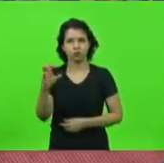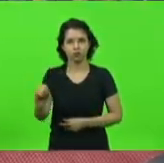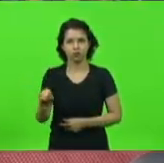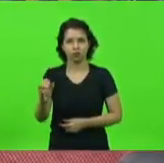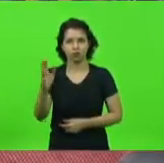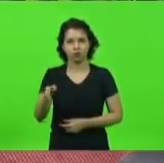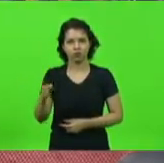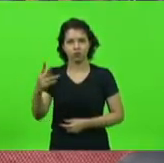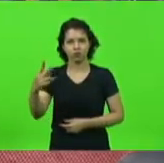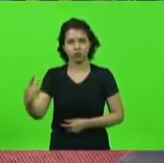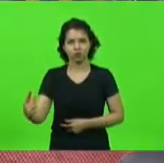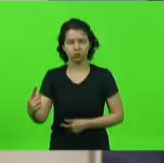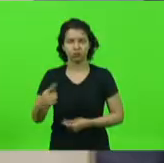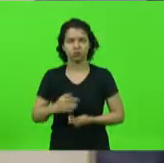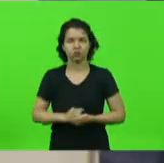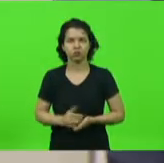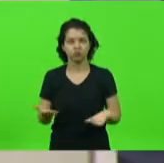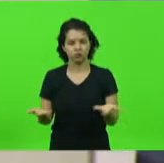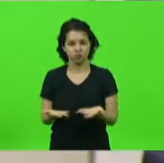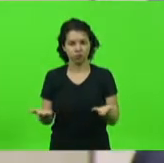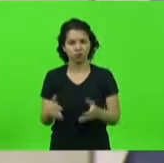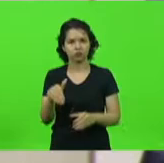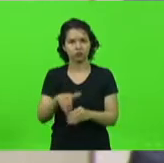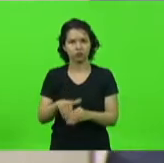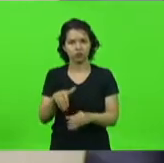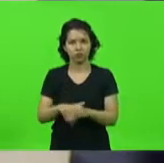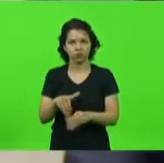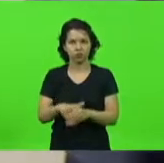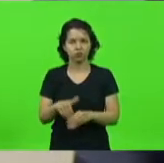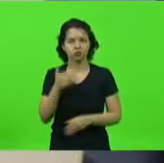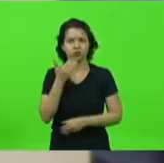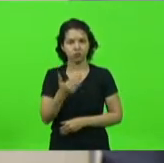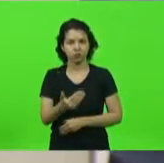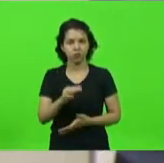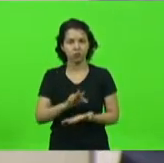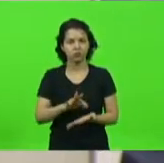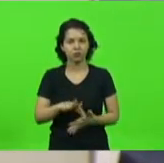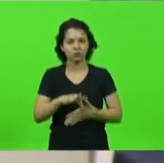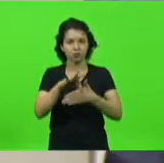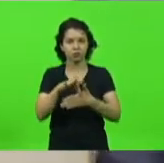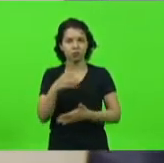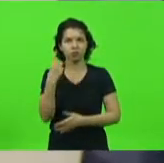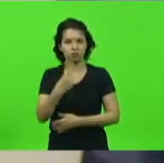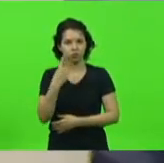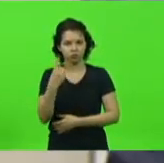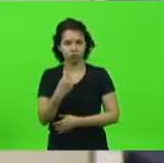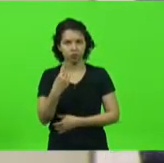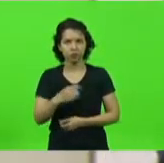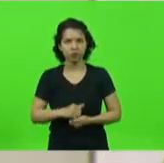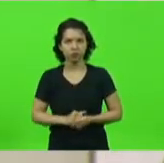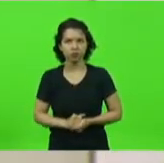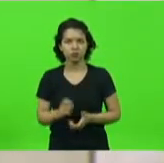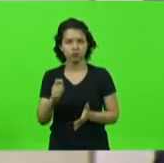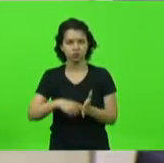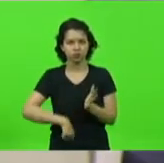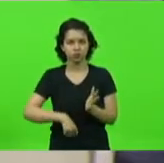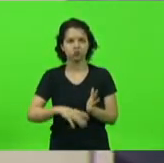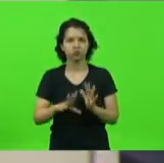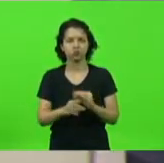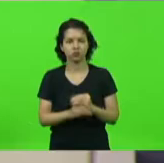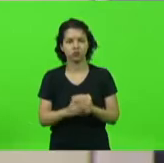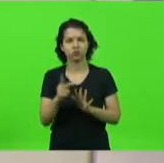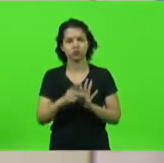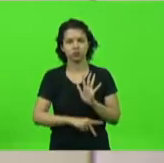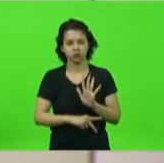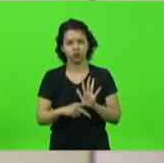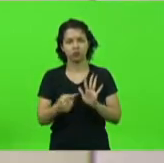12.0/2021. Agora nós vamos votar um requerimento de destaque. Os deputados que subscrevem o presente com amparo no